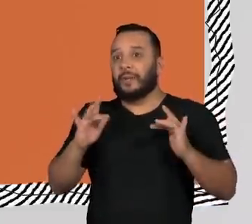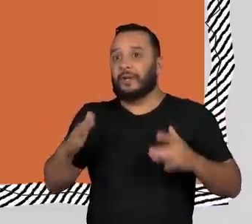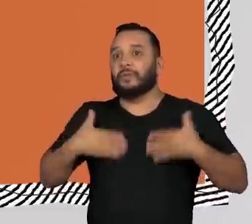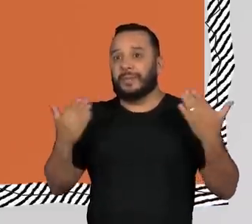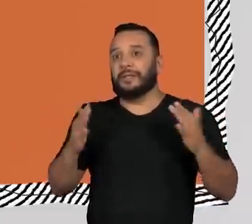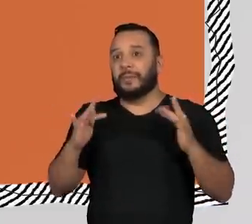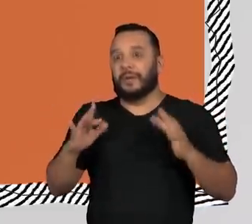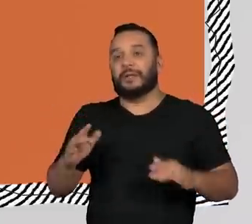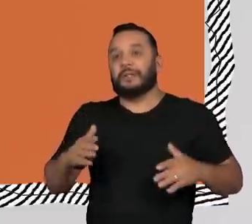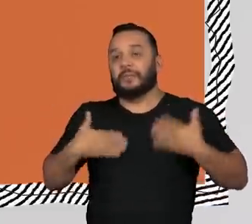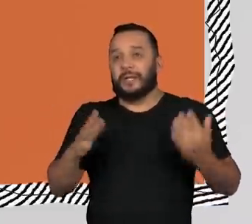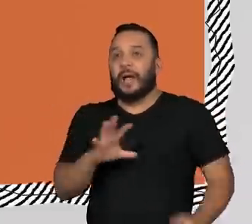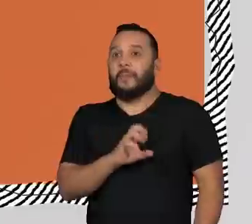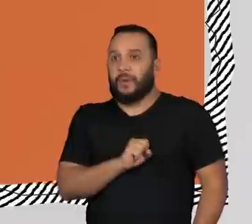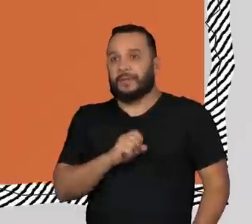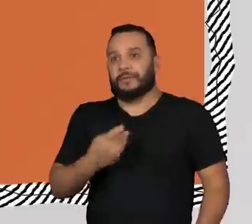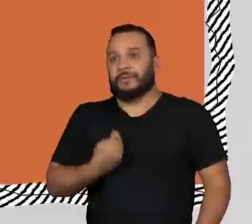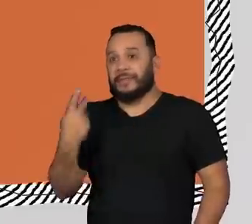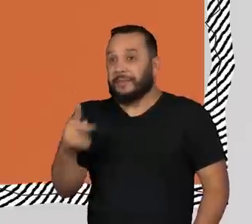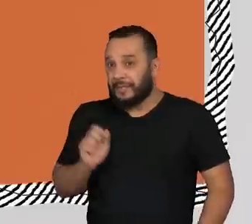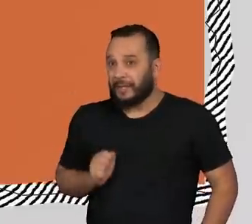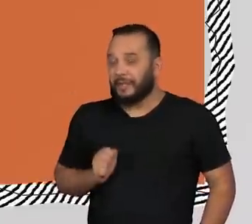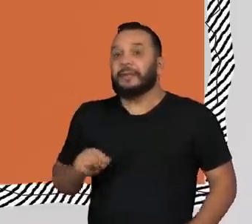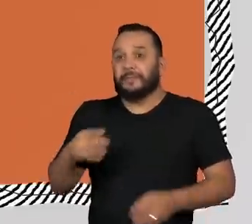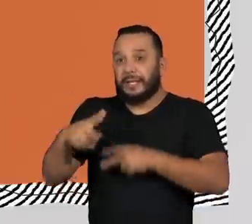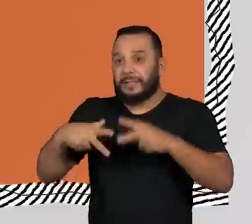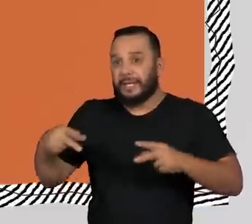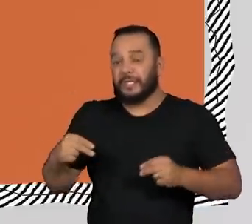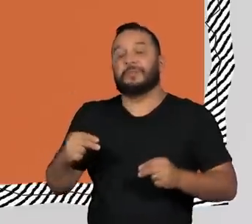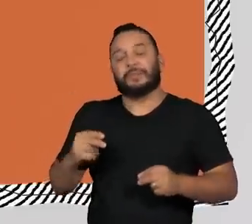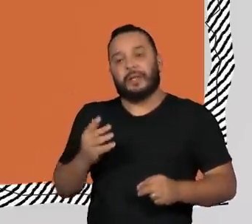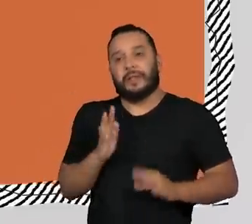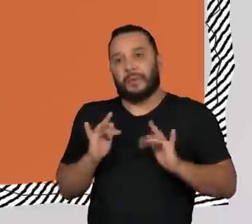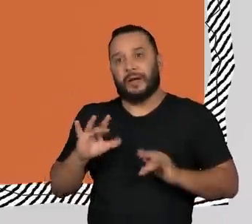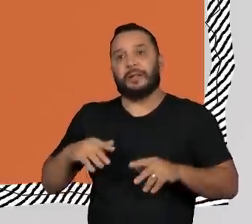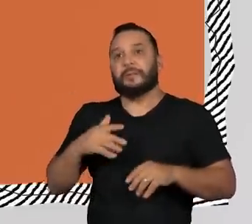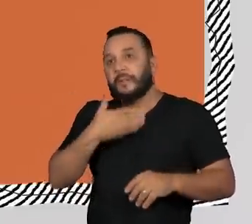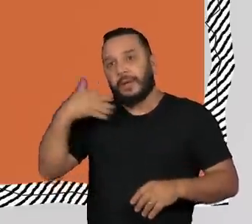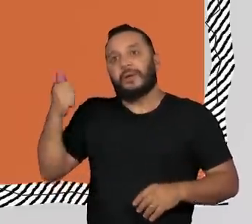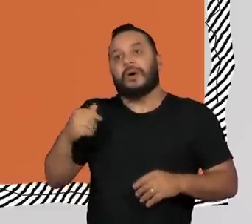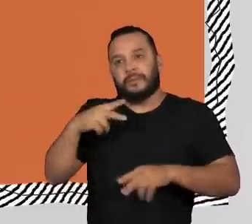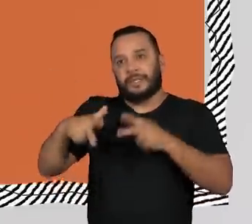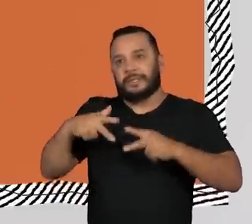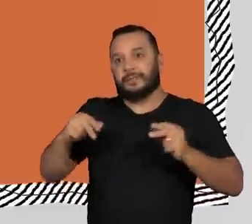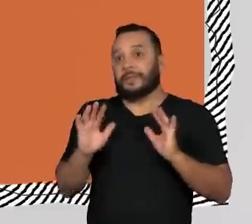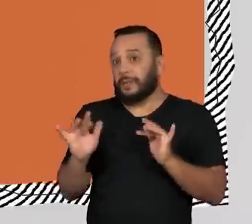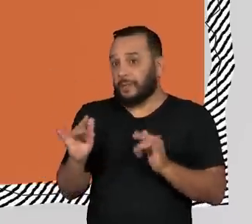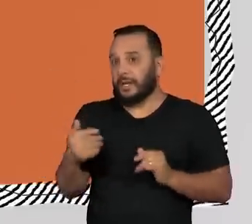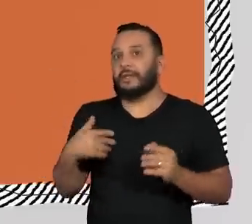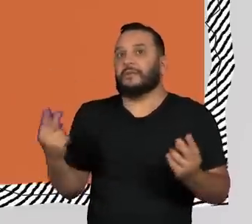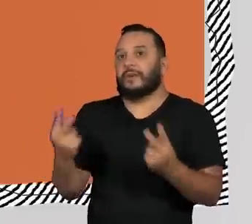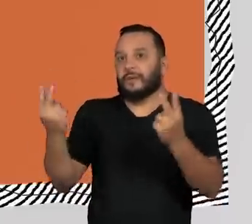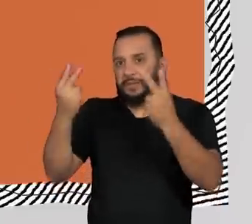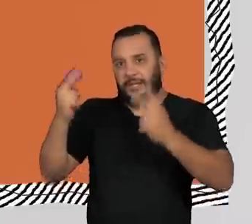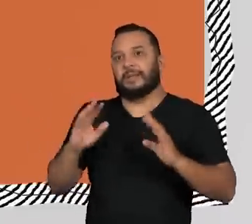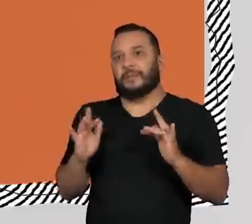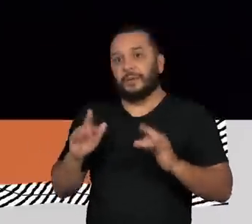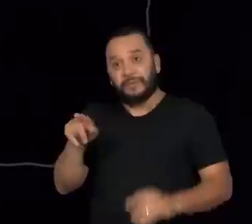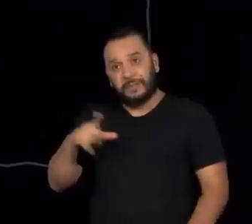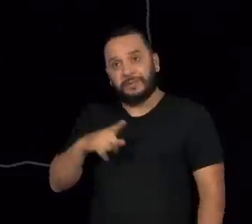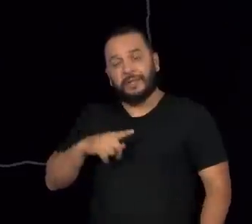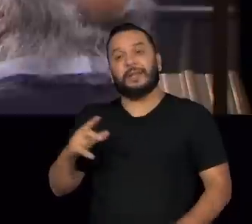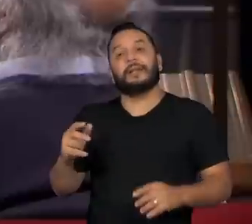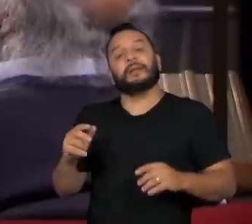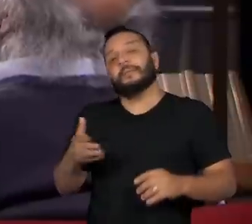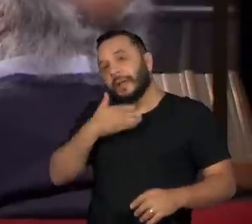para o amor da sua vida Valorize a sua namorada presente pra namorada melhor presente para namorada como valorizar a sua namorada Você tem a melhor namorada do mundo